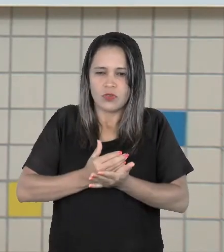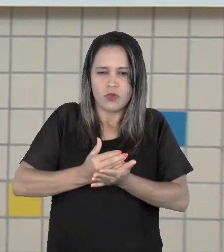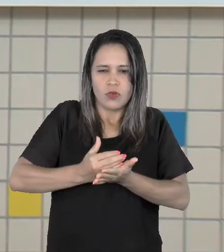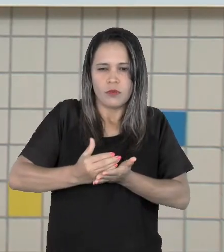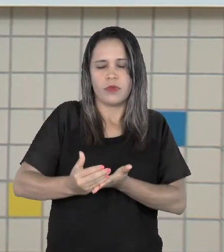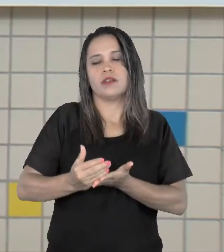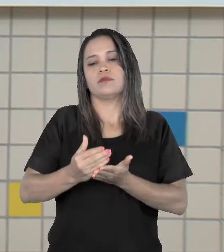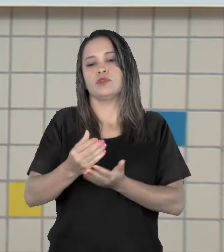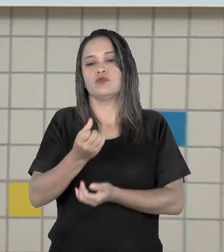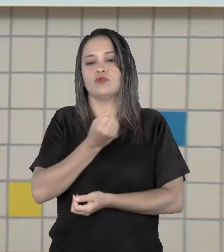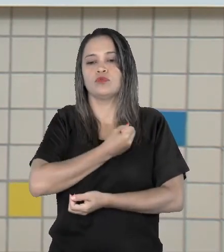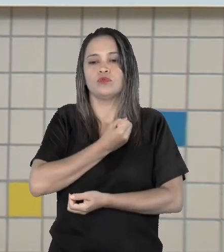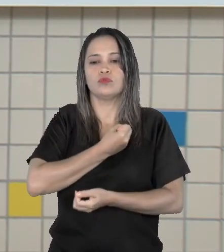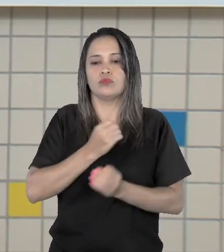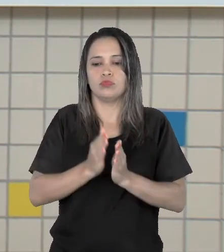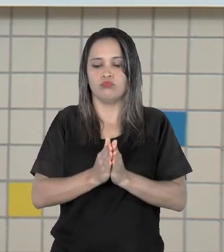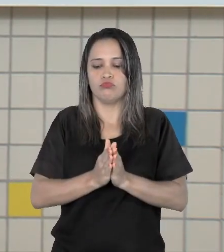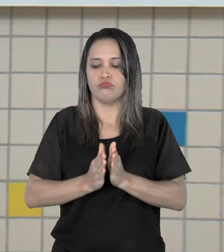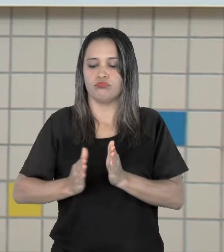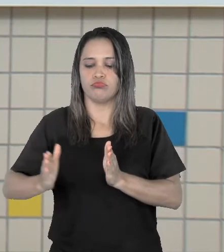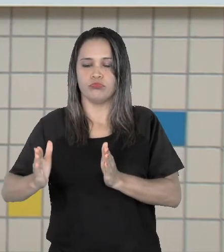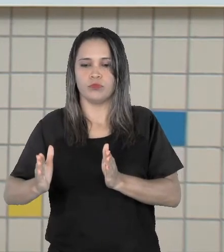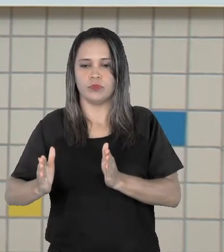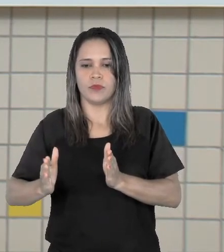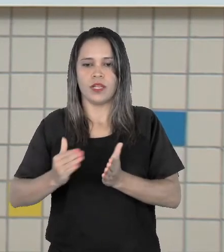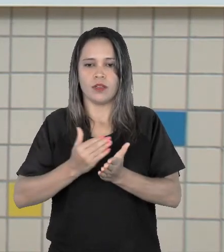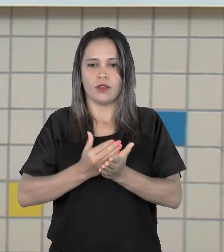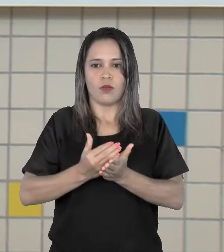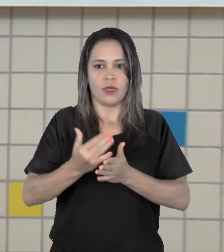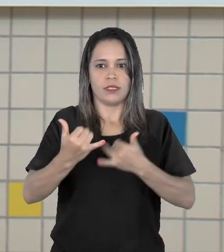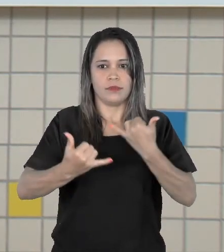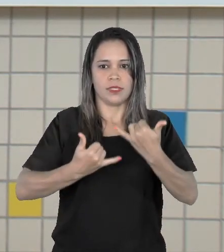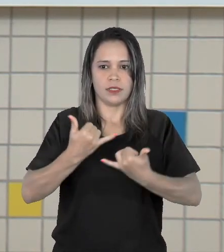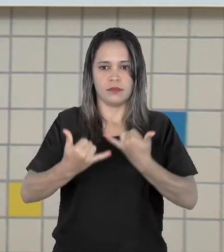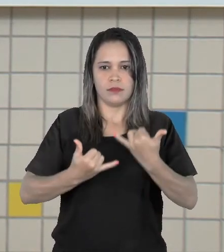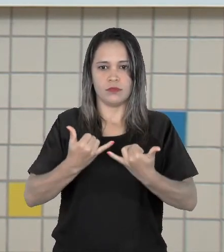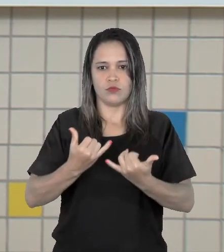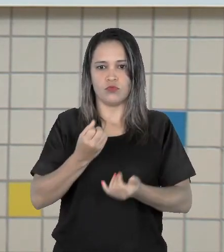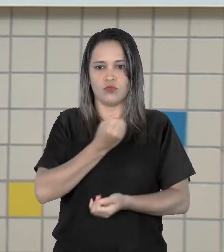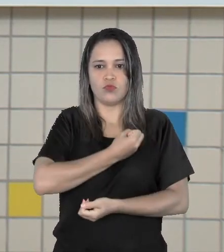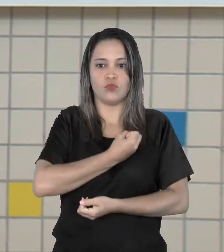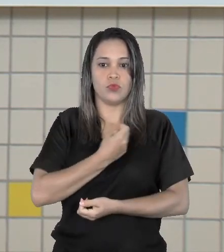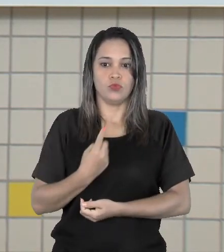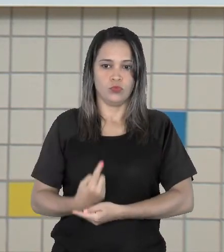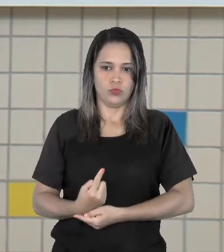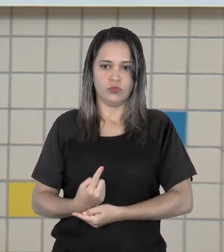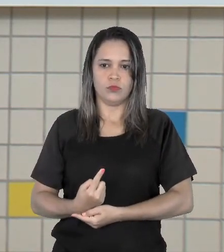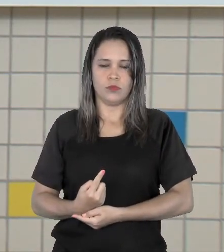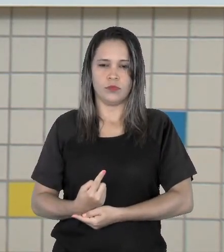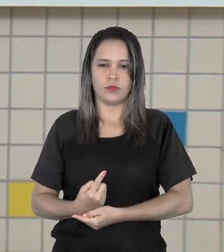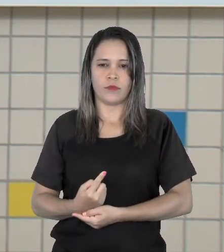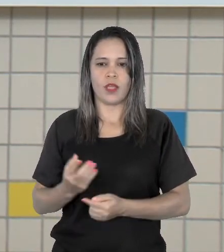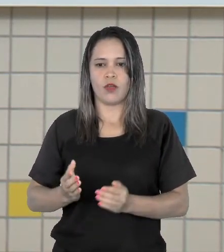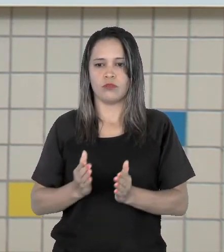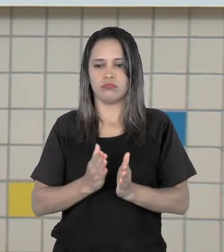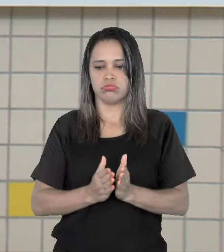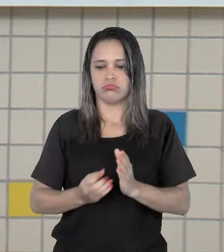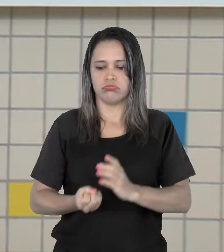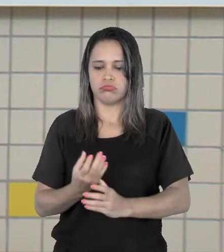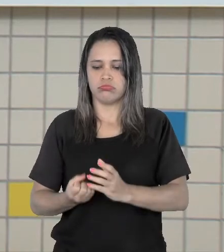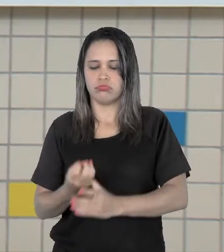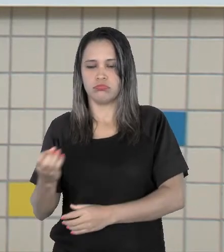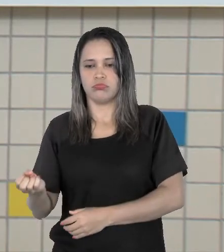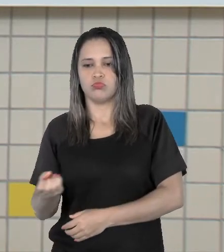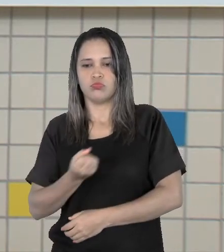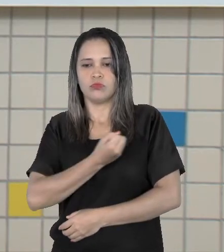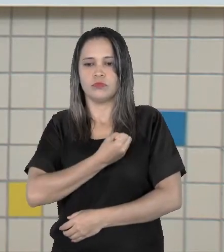pelo número seguinte, né? Então, a gente vai começar essa brincadeira com o número 1. Se chama formação dos números.